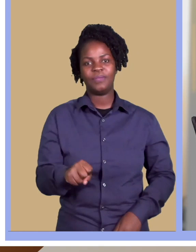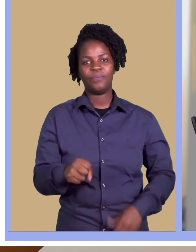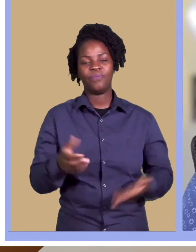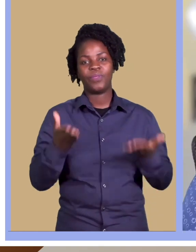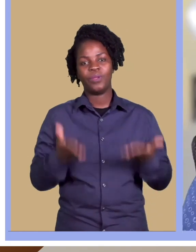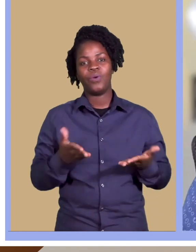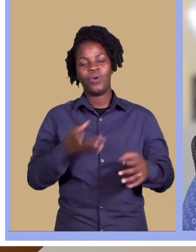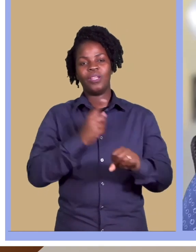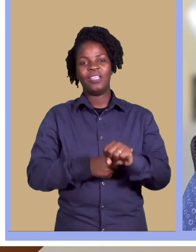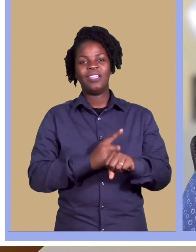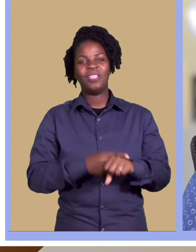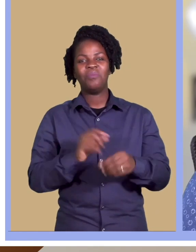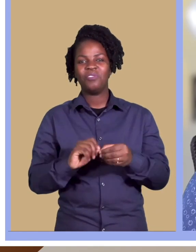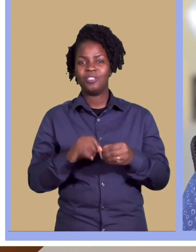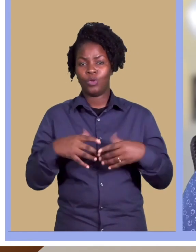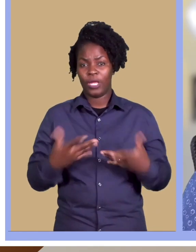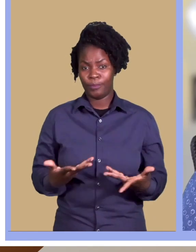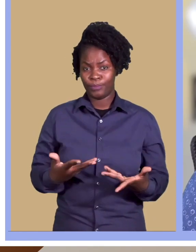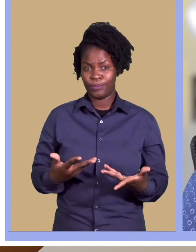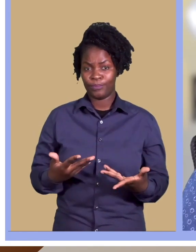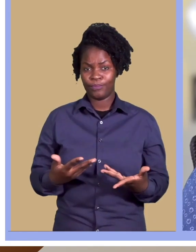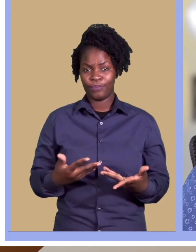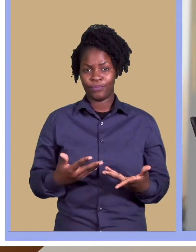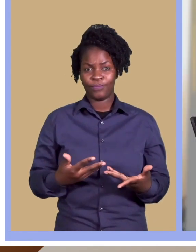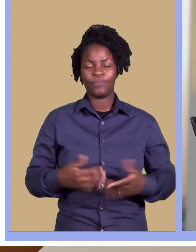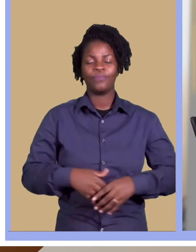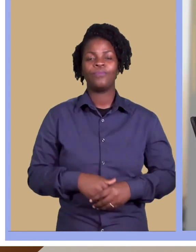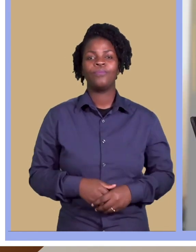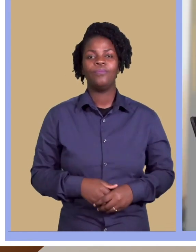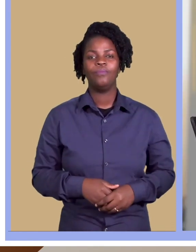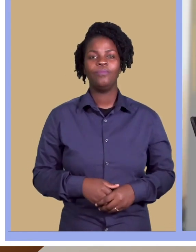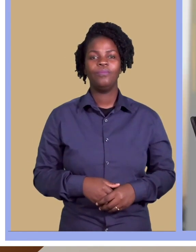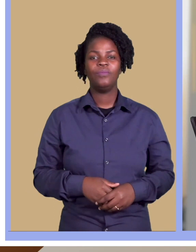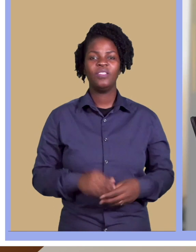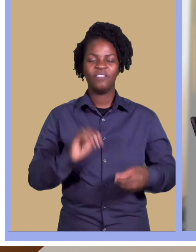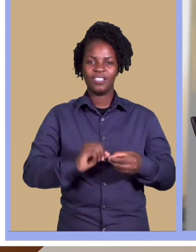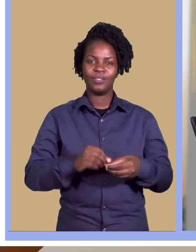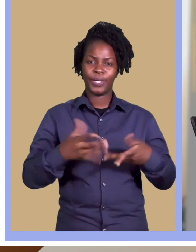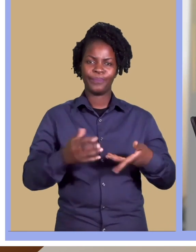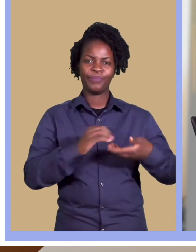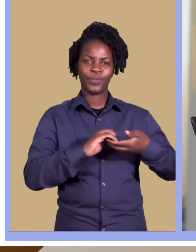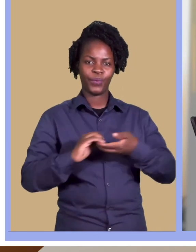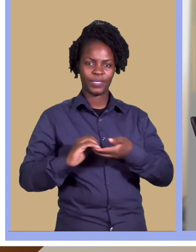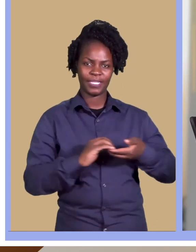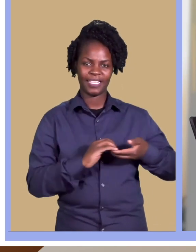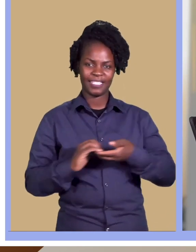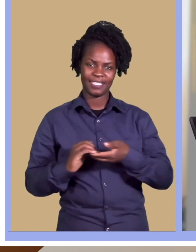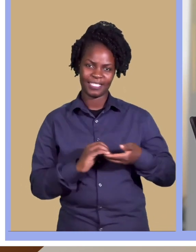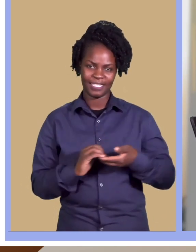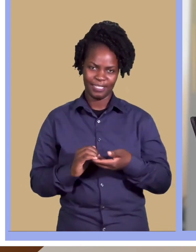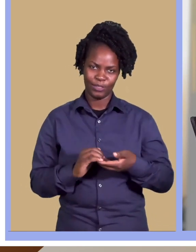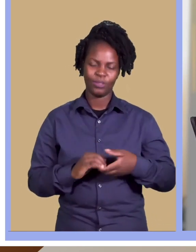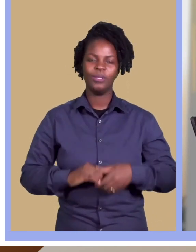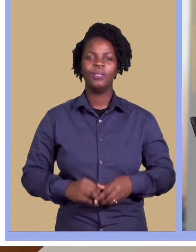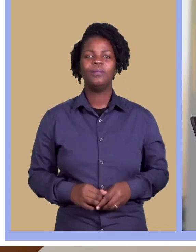questão da coordenação aqui. Exatamente. Exato. Então, nós sabemos que